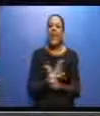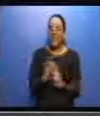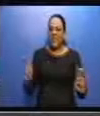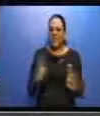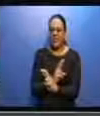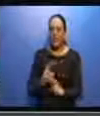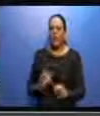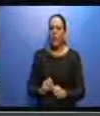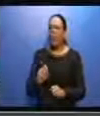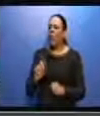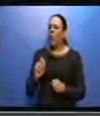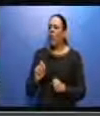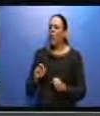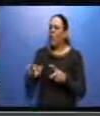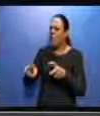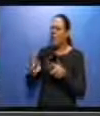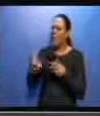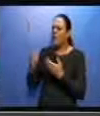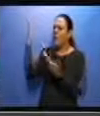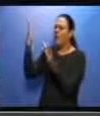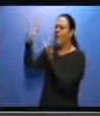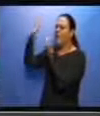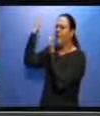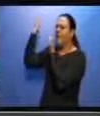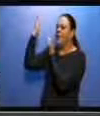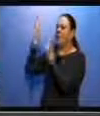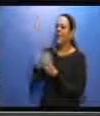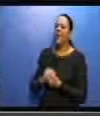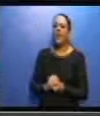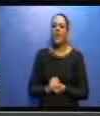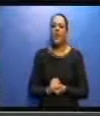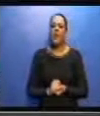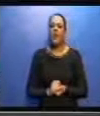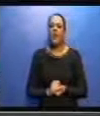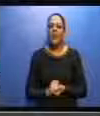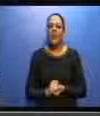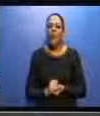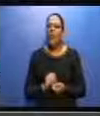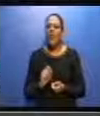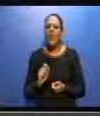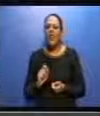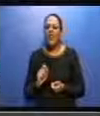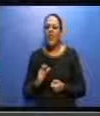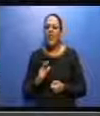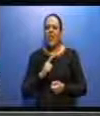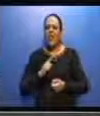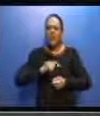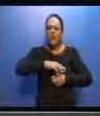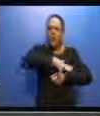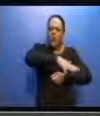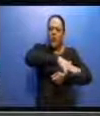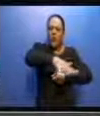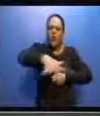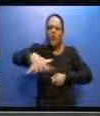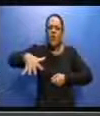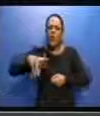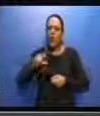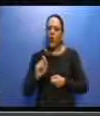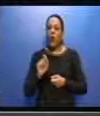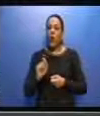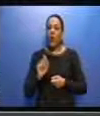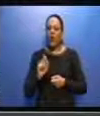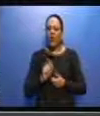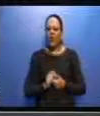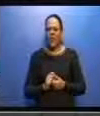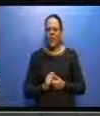que vocês podem visualizar aí né o que que a gente vê que que está acontecendo que que está no horizonte dessa imagem né a gente vê